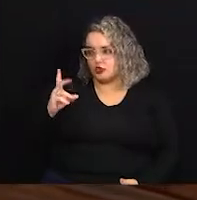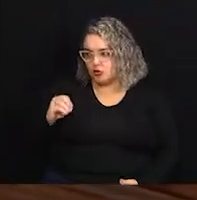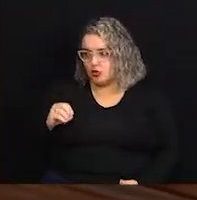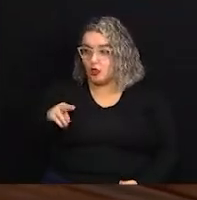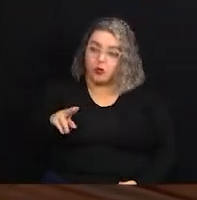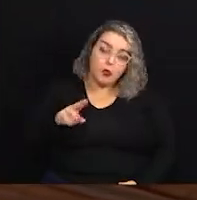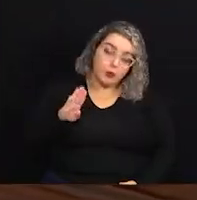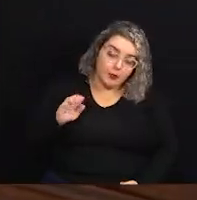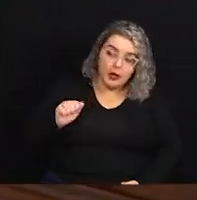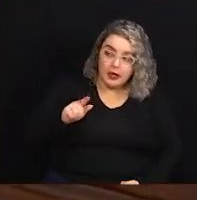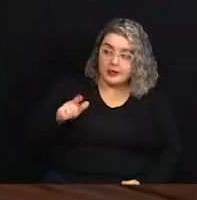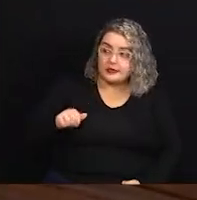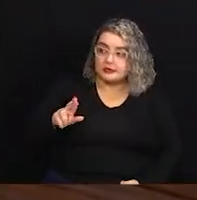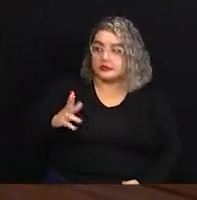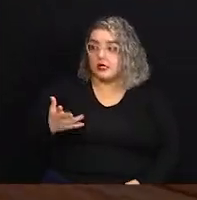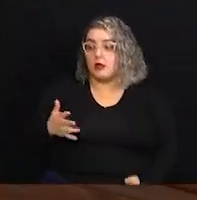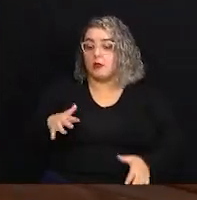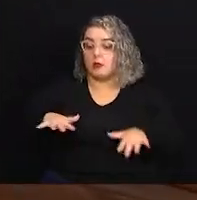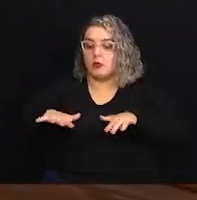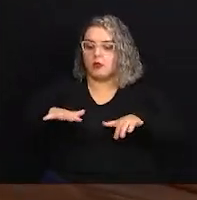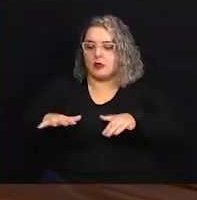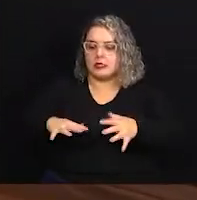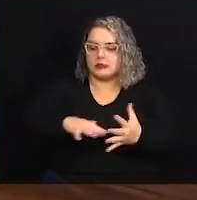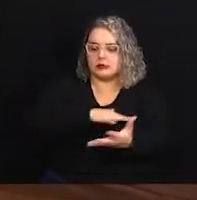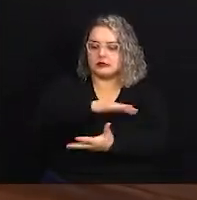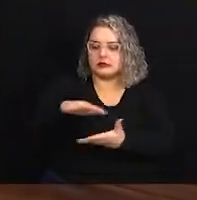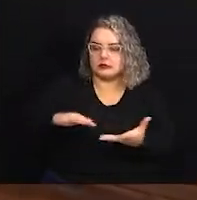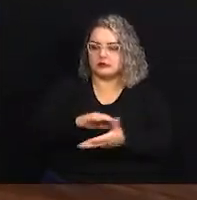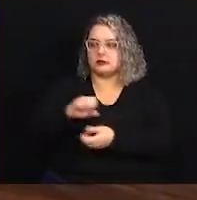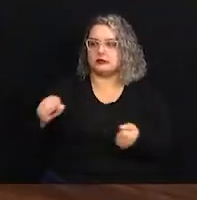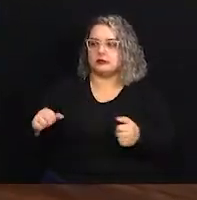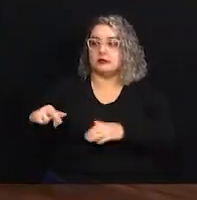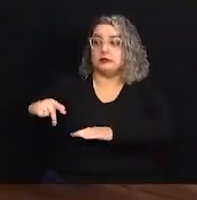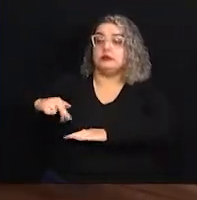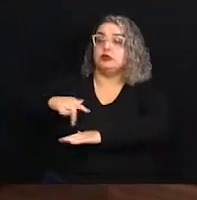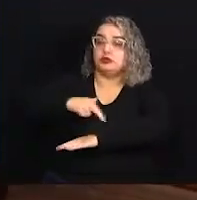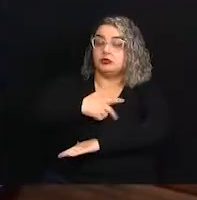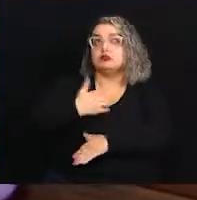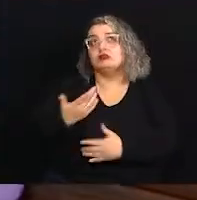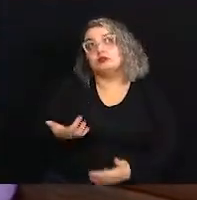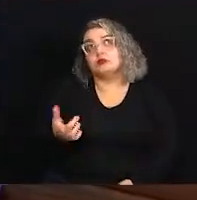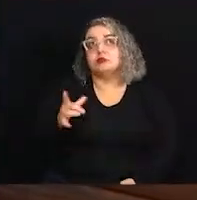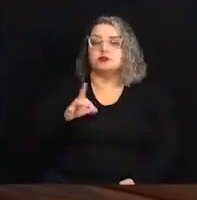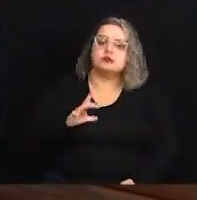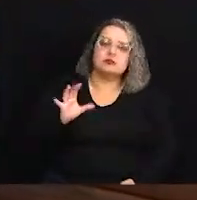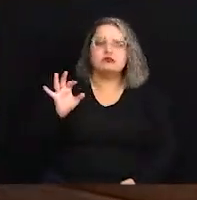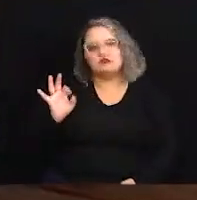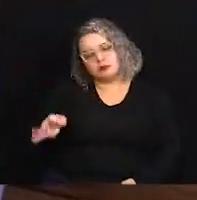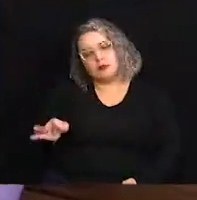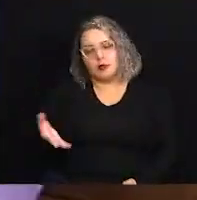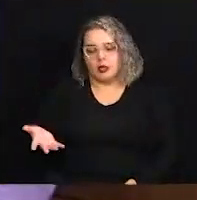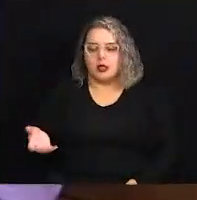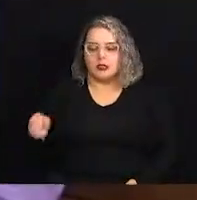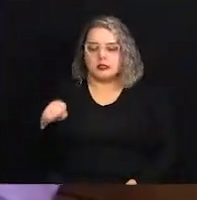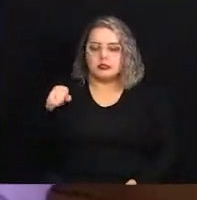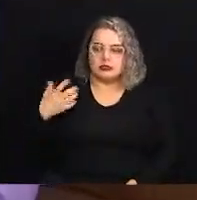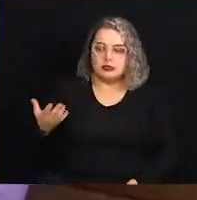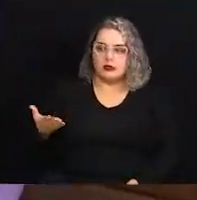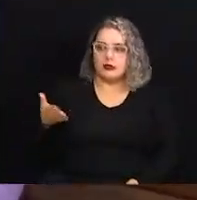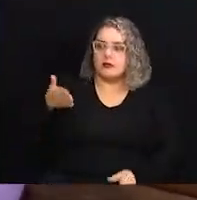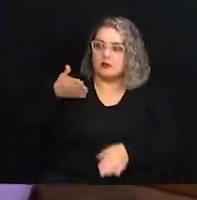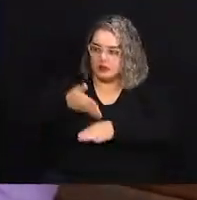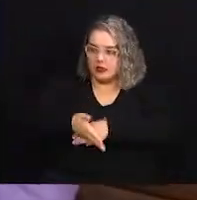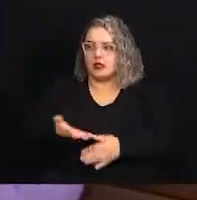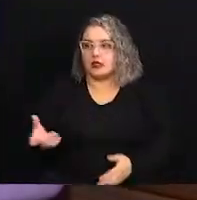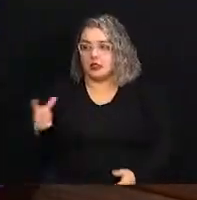bazar, que você fazia parte de um movimento pela sustentabilidade na moda? De certa forma, sim. A princípio, a gente vem